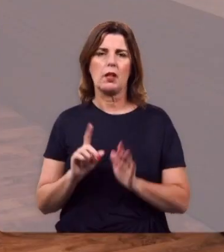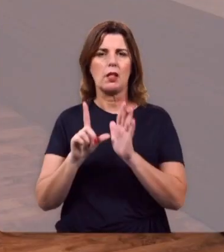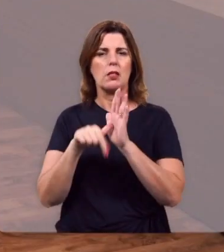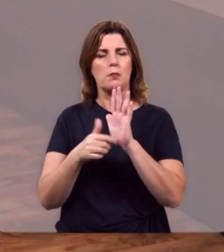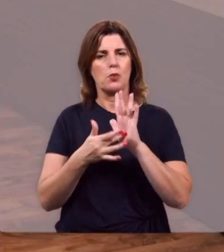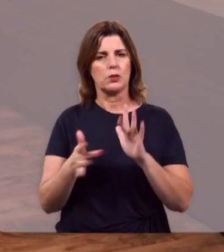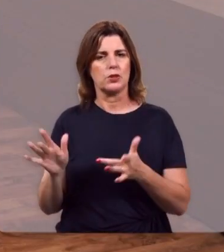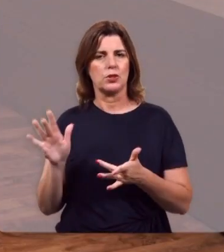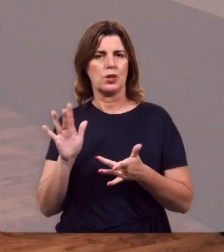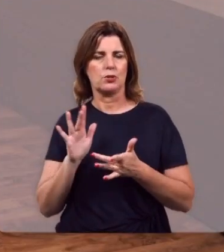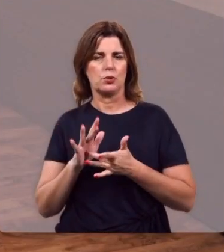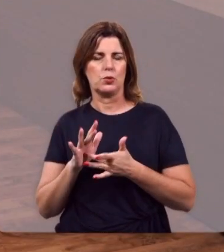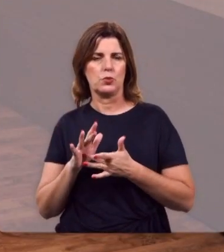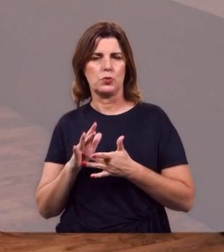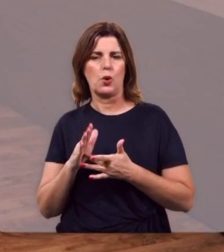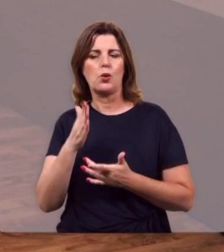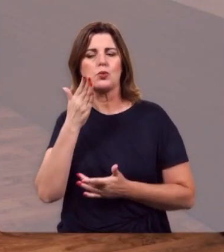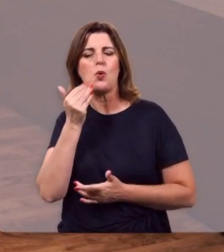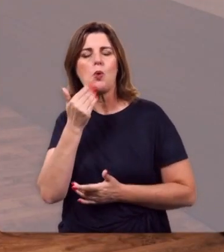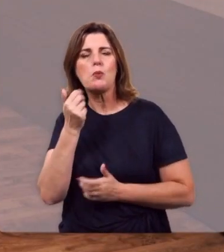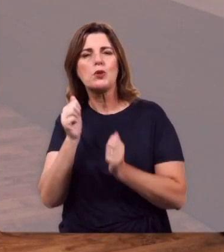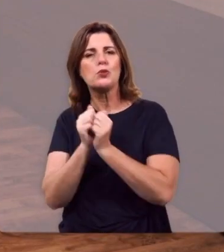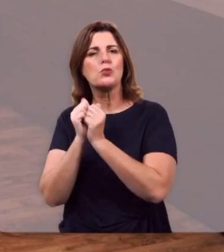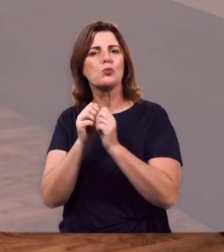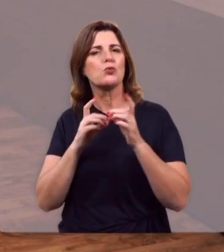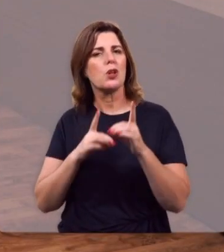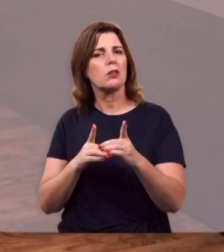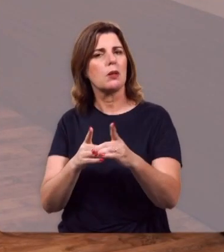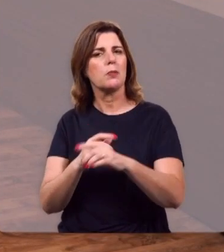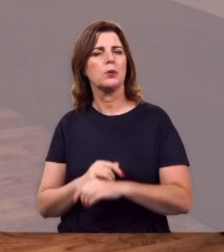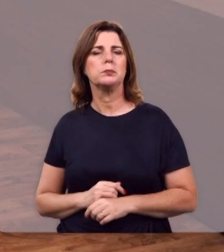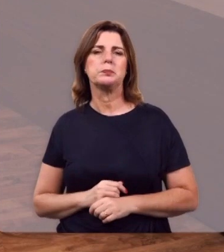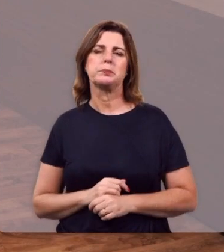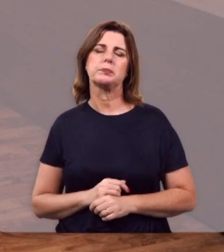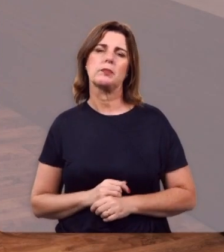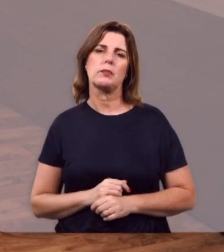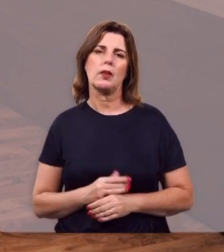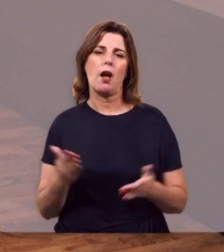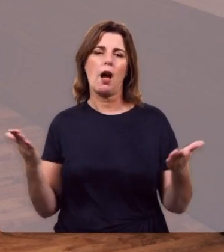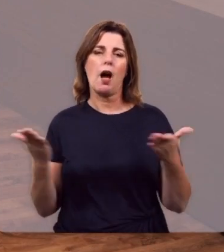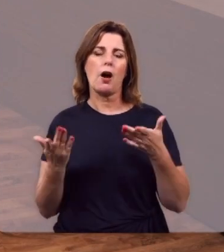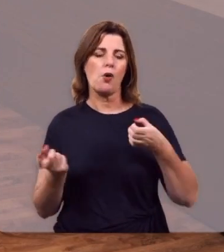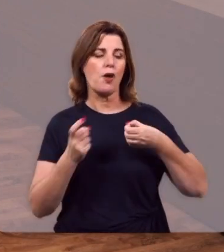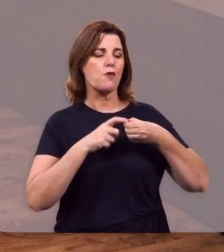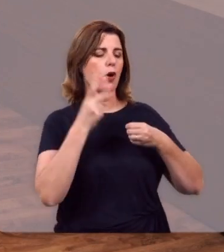Depois que Jesus alimentou os seus discípulos, agora ele se